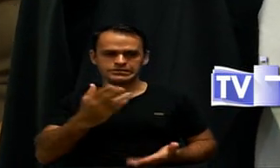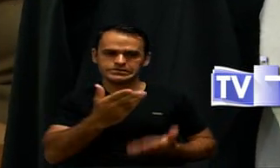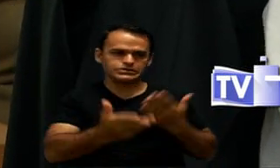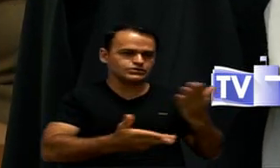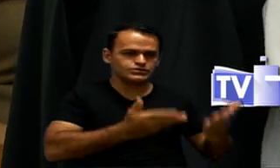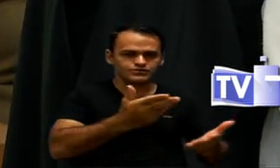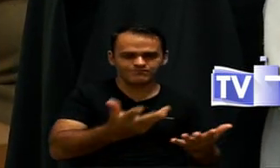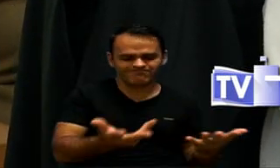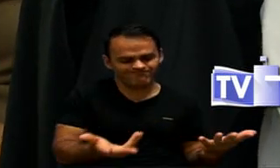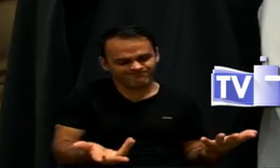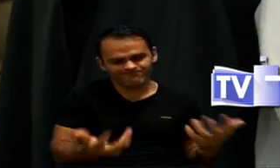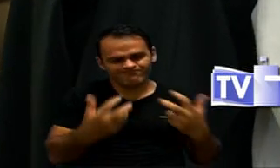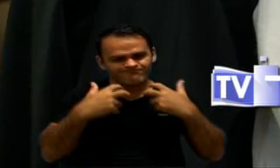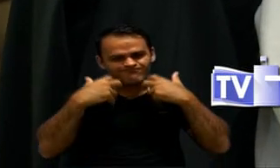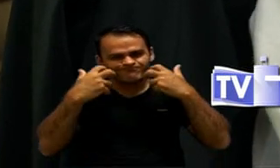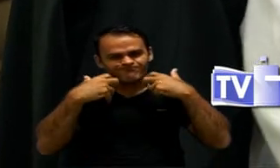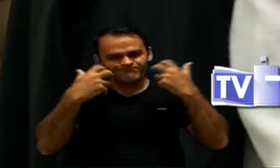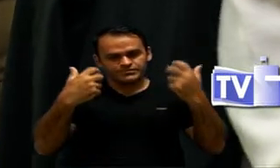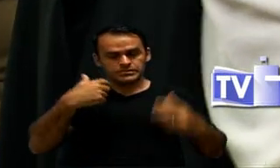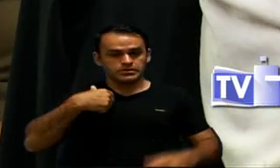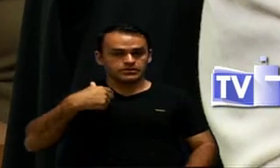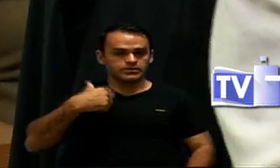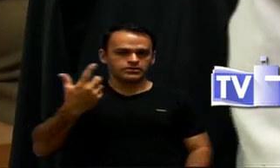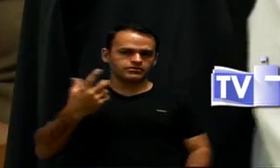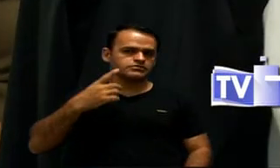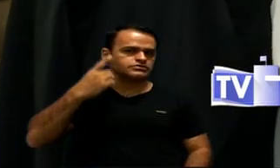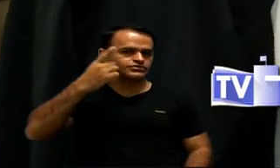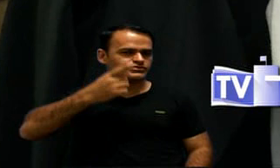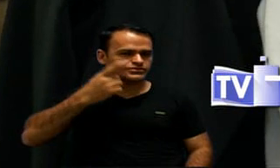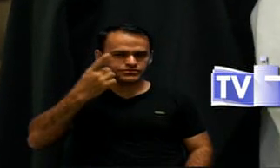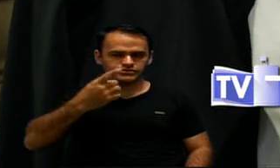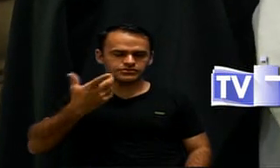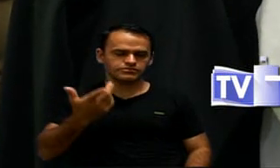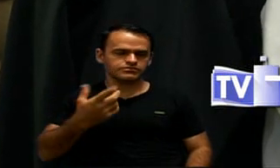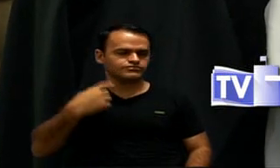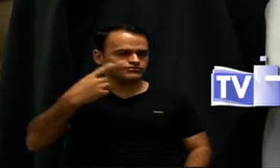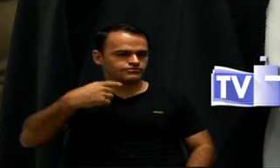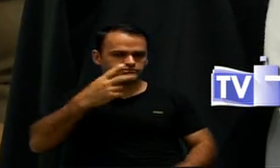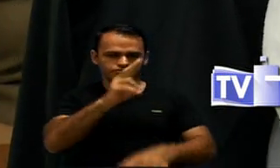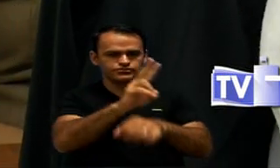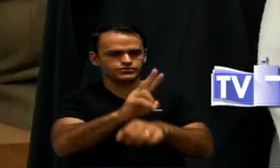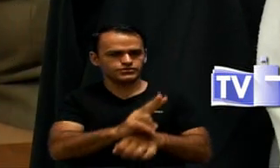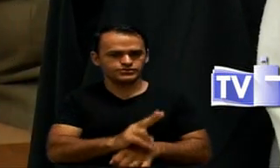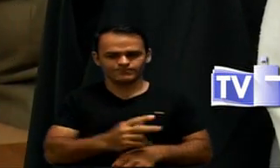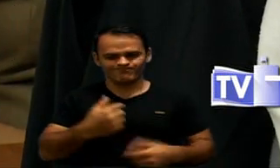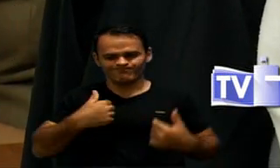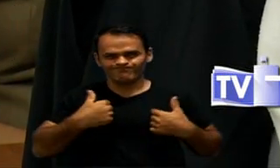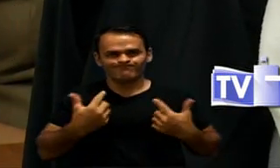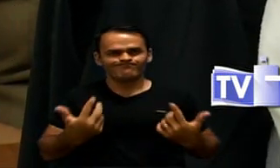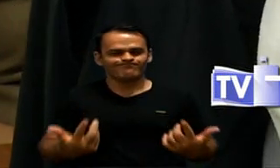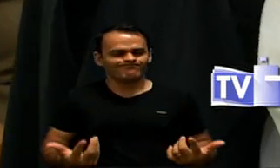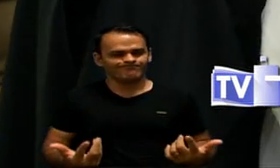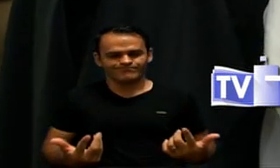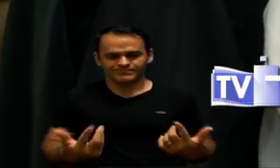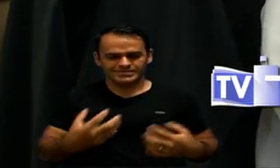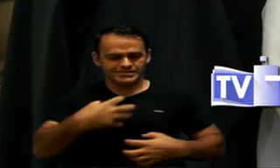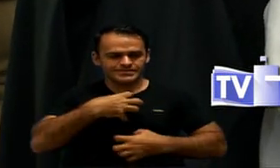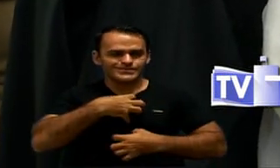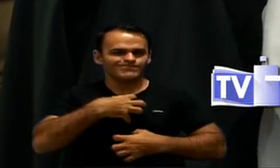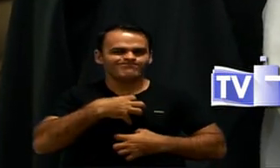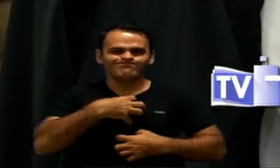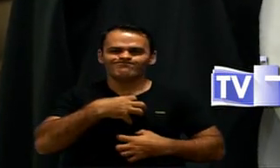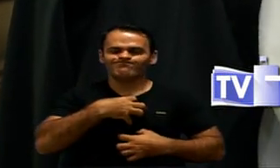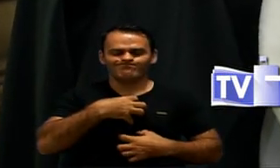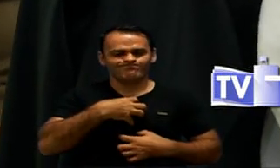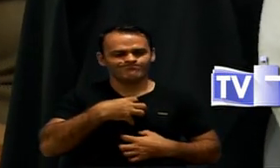constrangimento para mim, porque, como defensora, atuando no Conselho da Mulher, eu sinto realmente muita falta desta